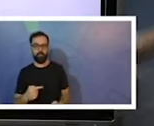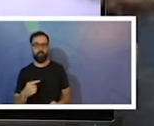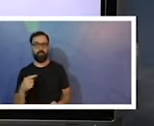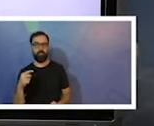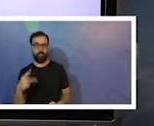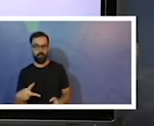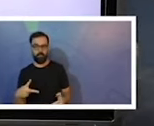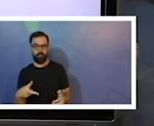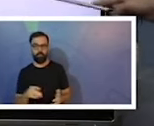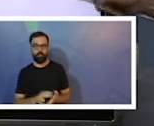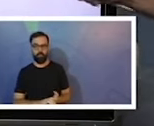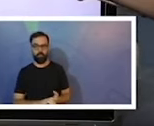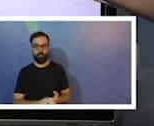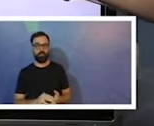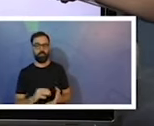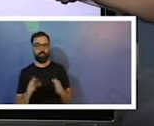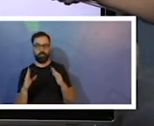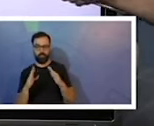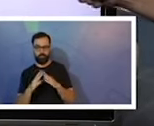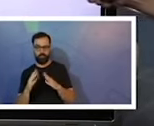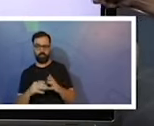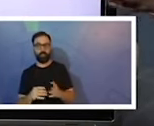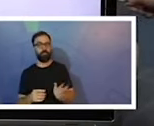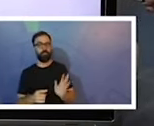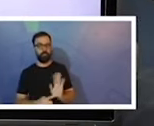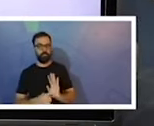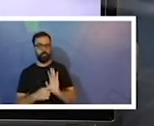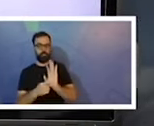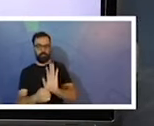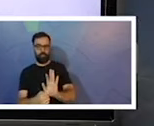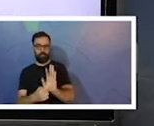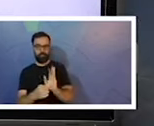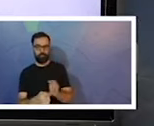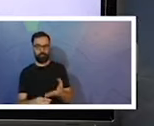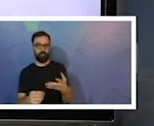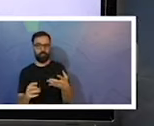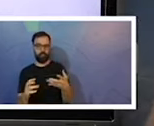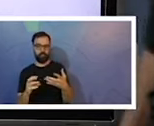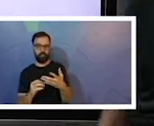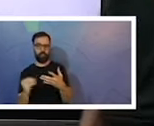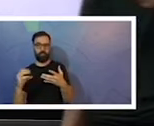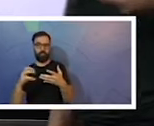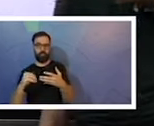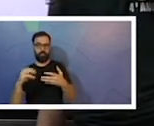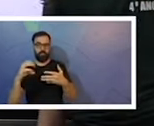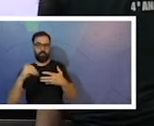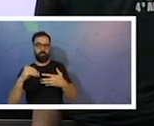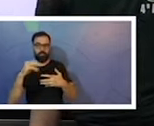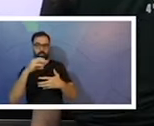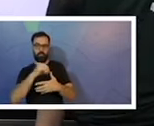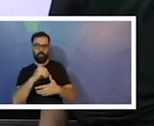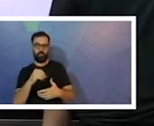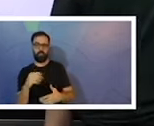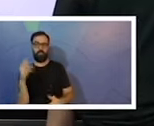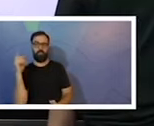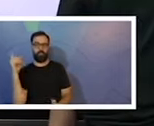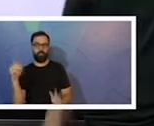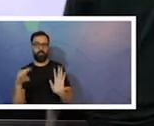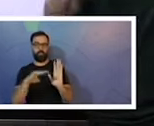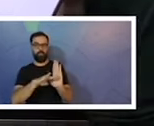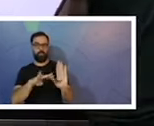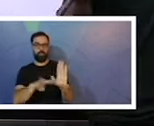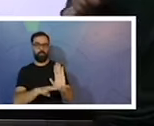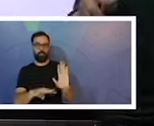2. Em casa, represente em seu caderno as cadeias alimentares. Do jeito que nós fizemos agora na